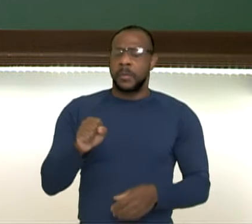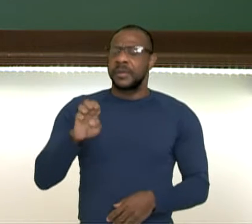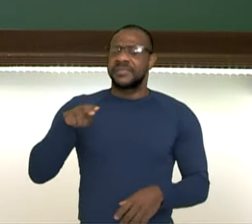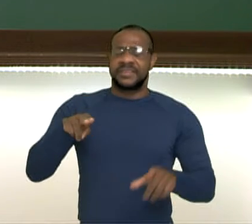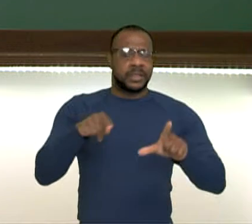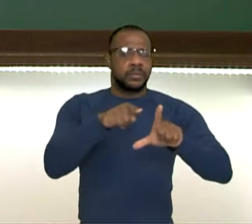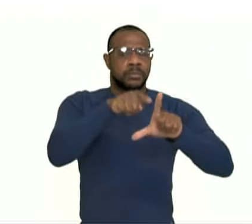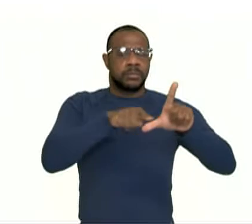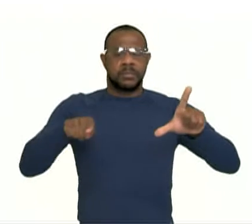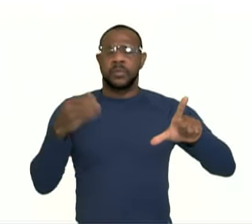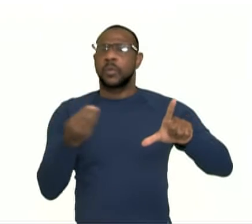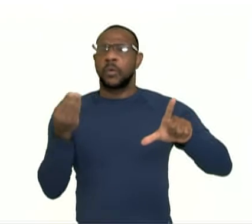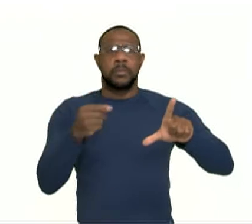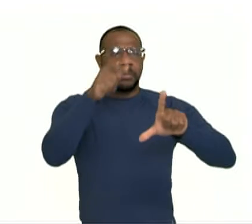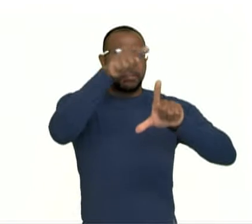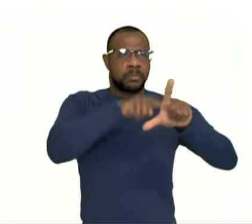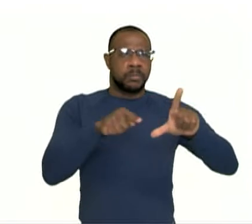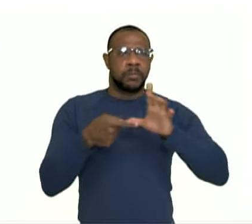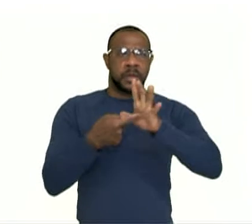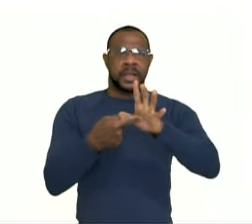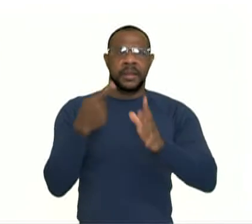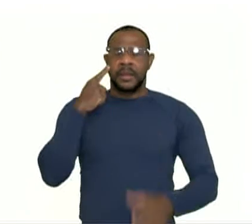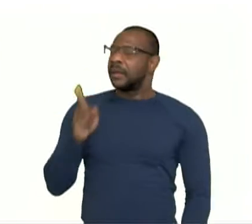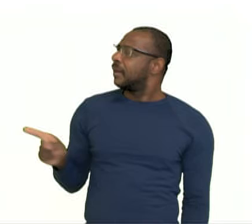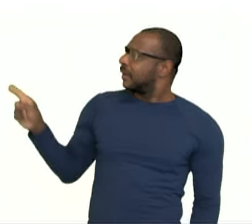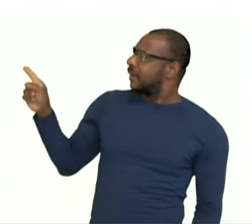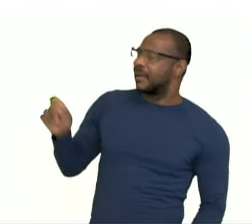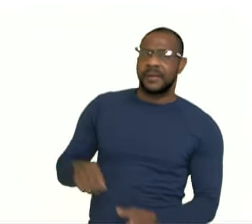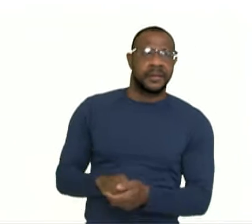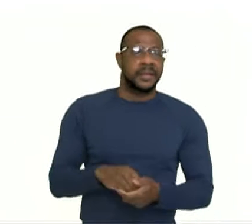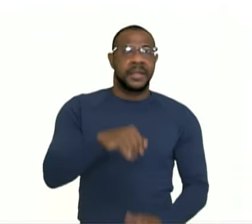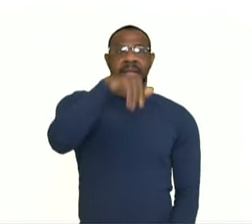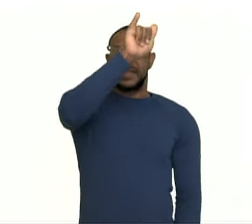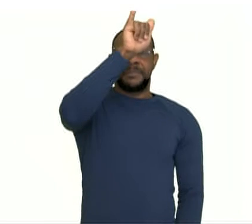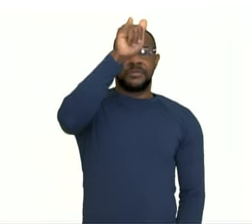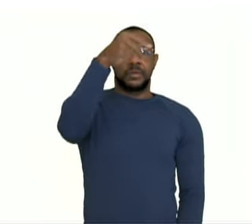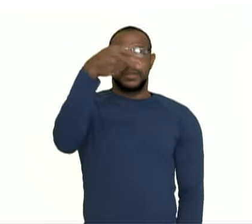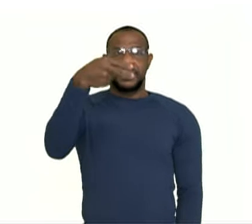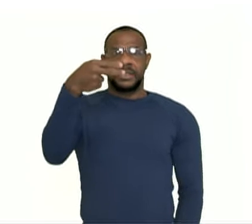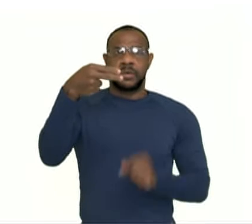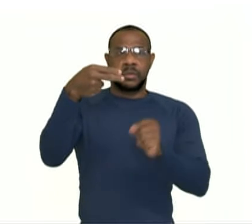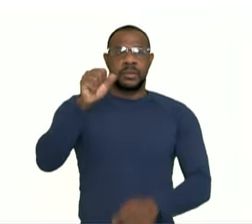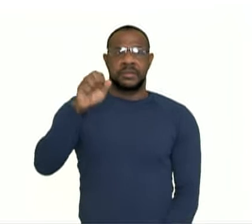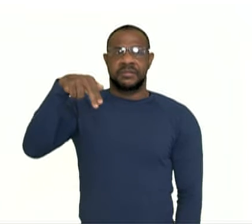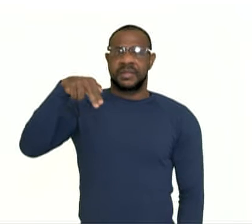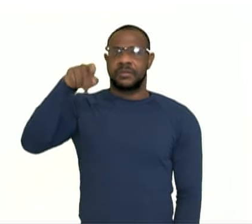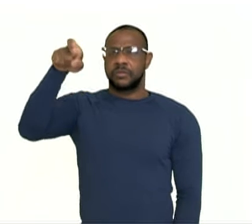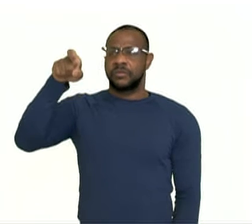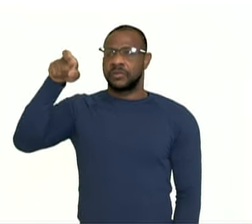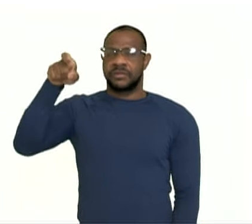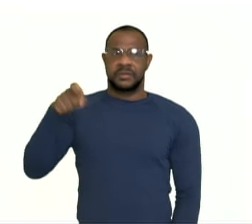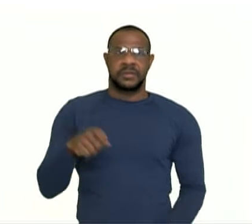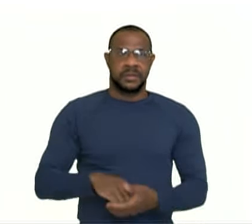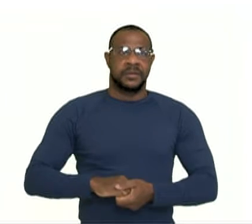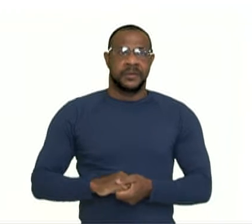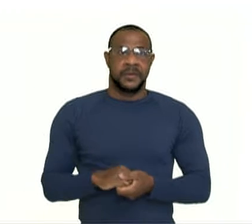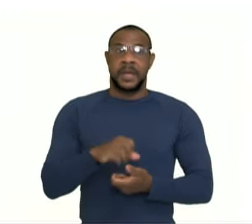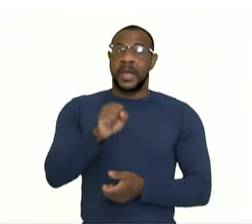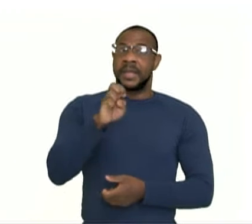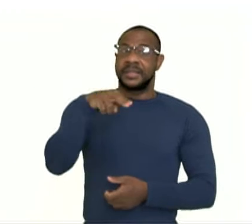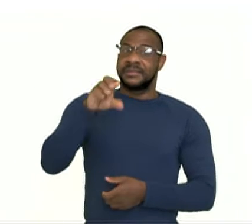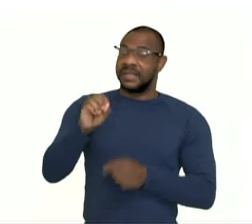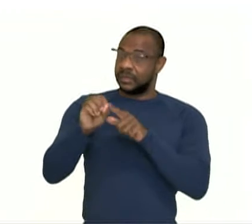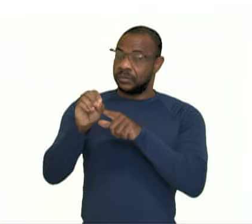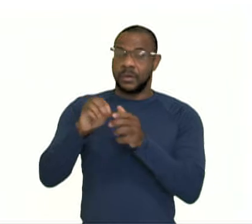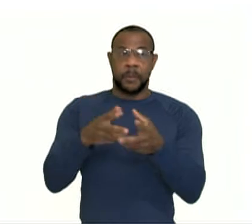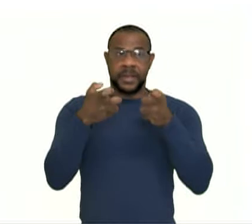seno? Então, ela é representada através de y igual a seno de x. Então, se eu vou observar o gráfico,